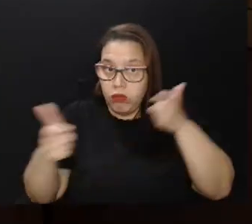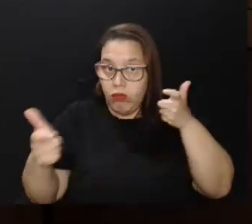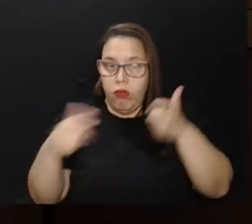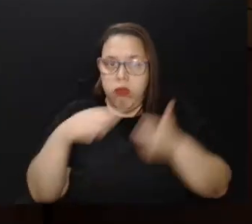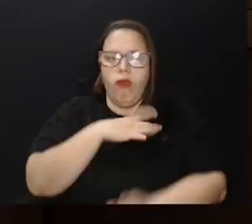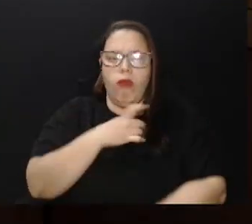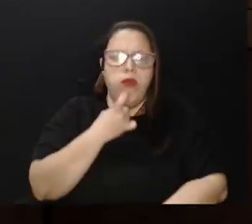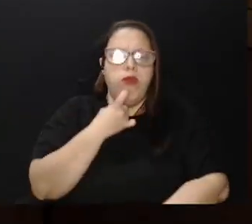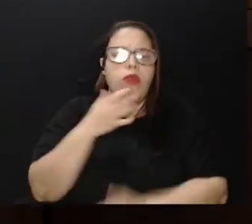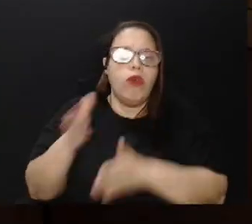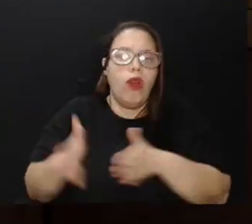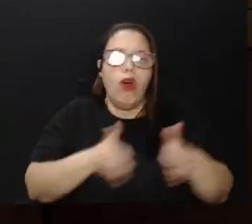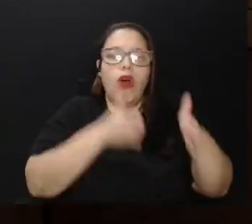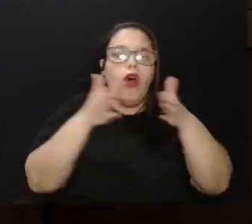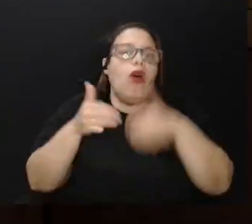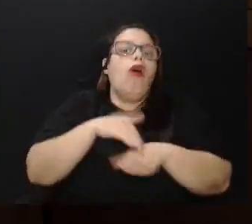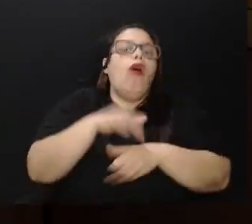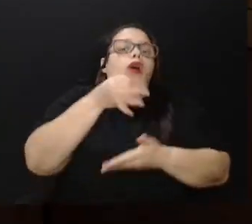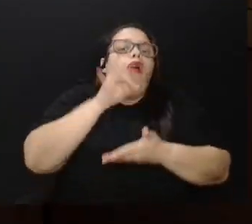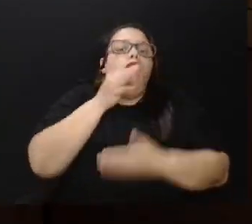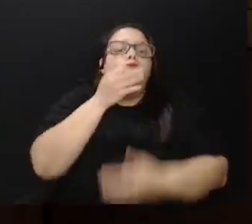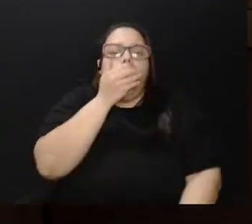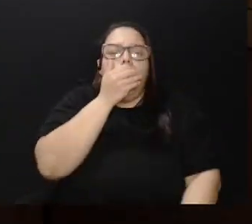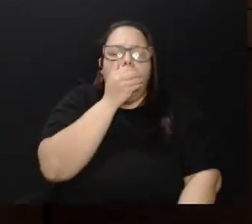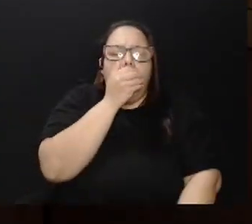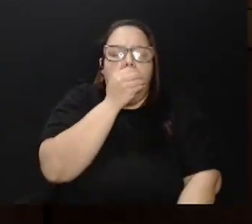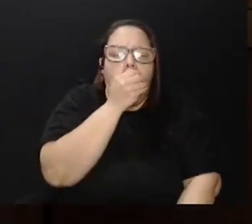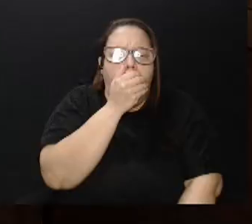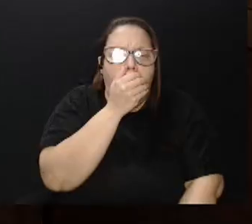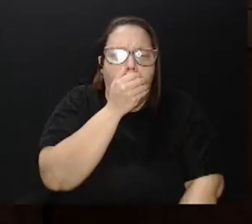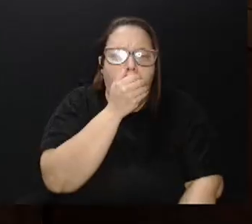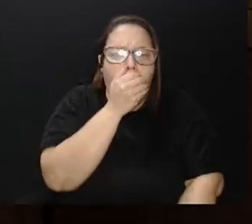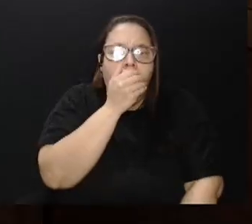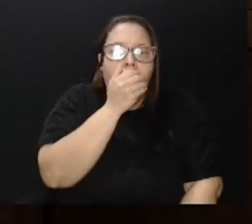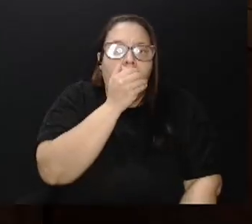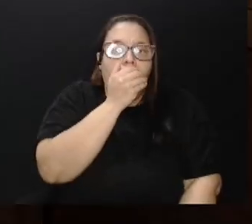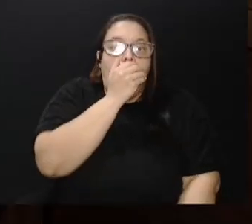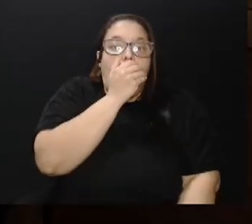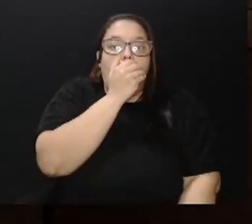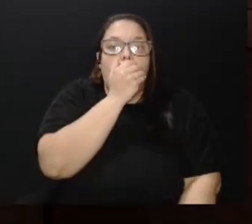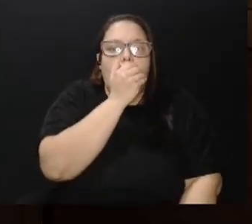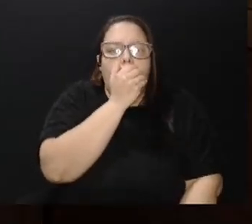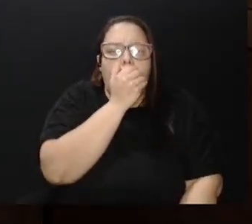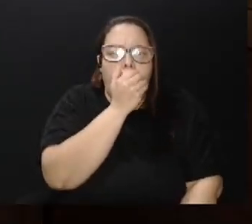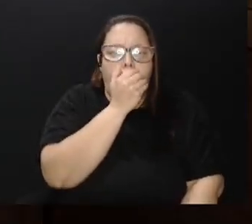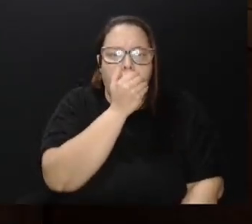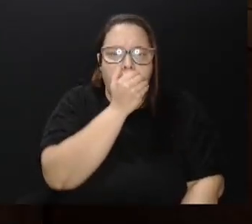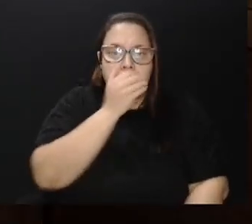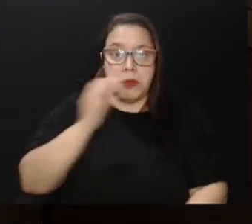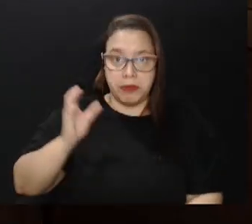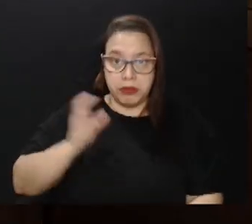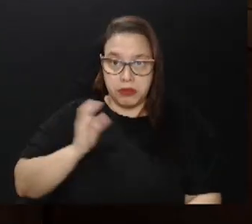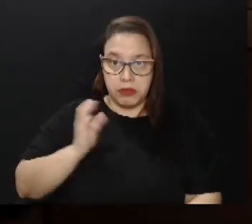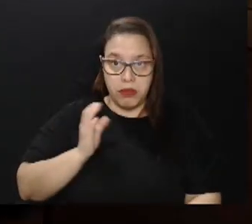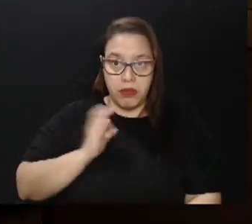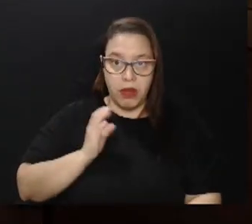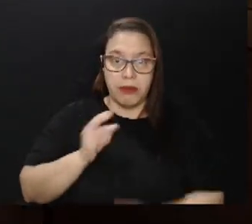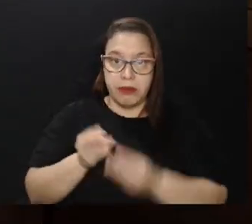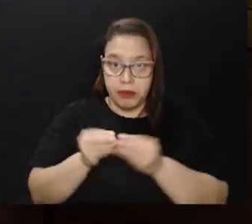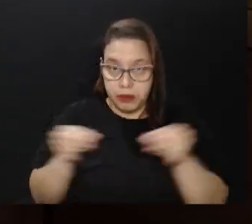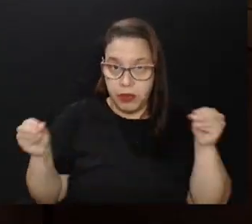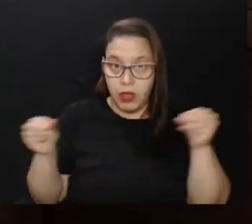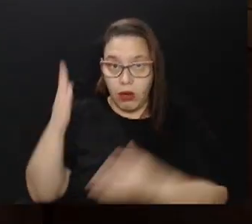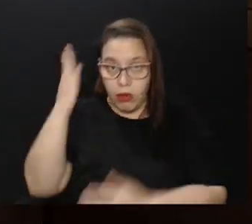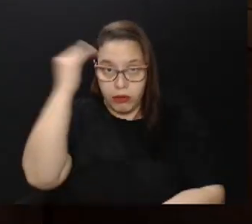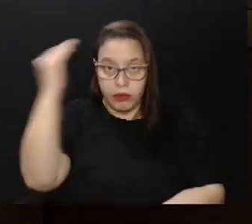muito café, surgindo naturalmente uma aristocracia ligada à terra, os famosos barões do café,